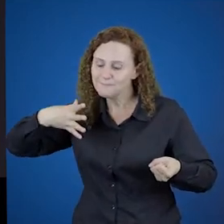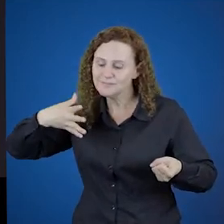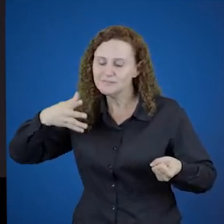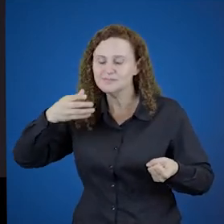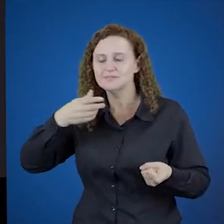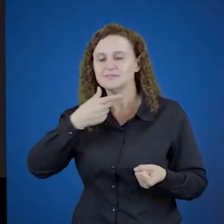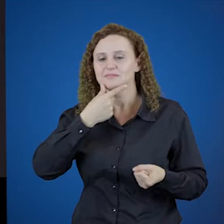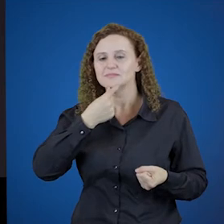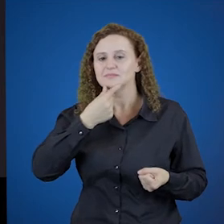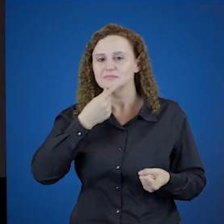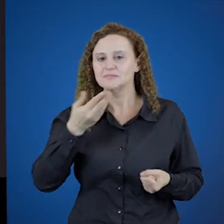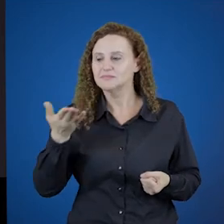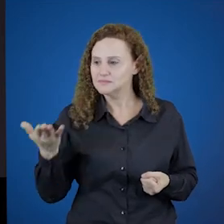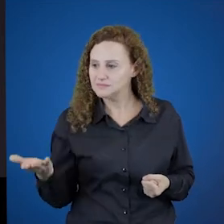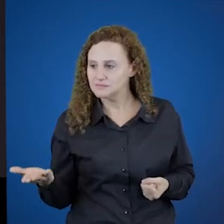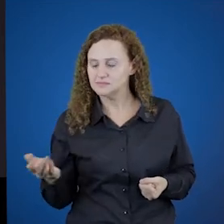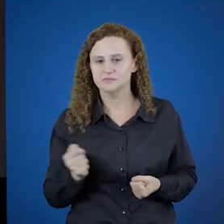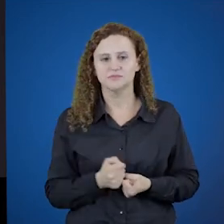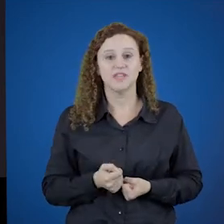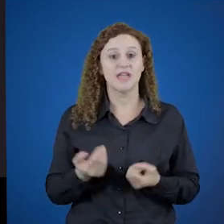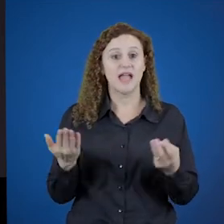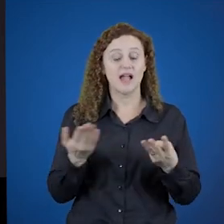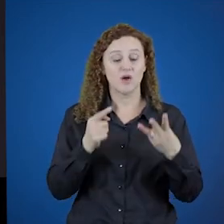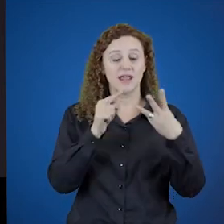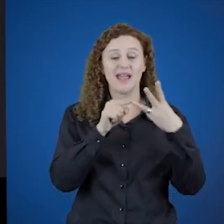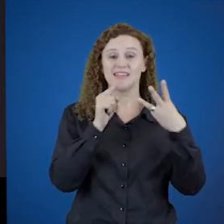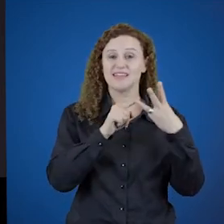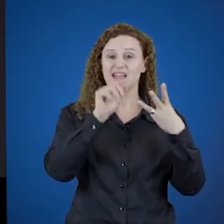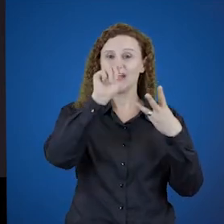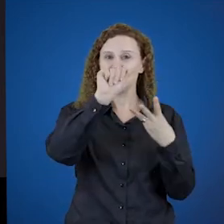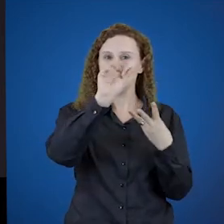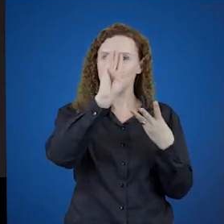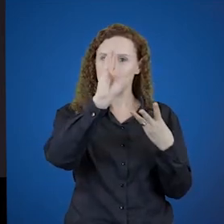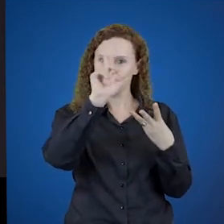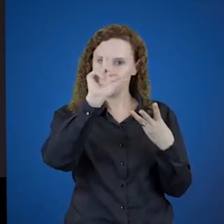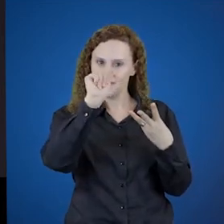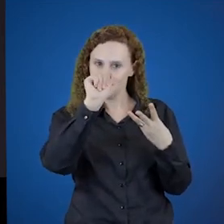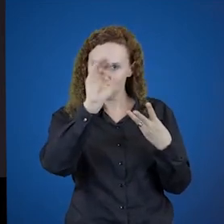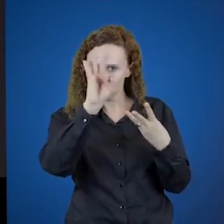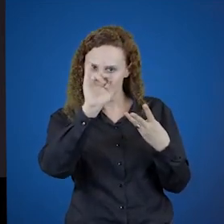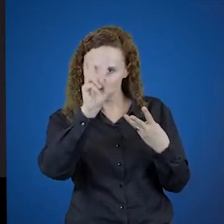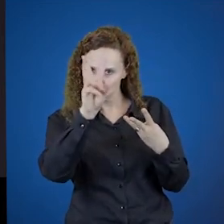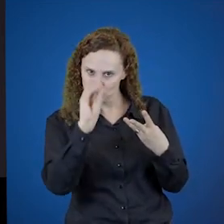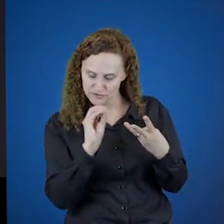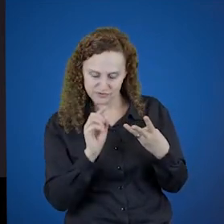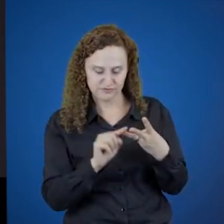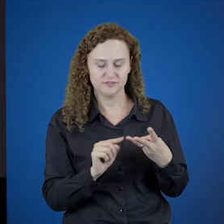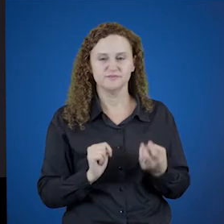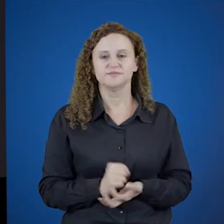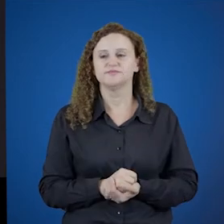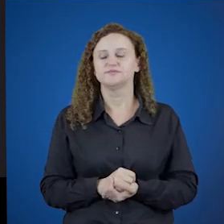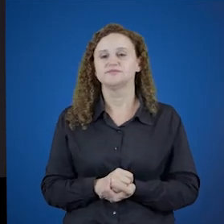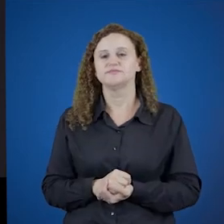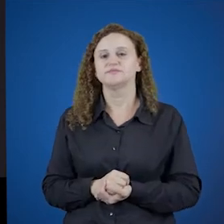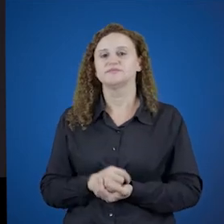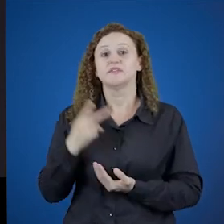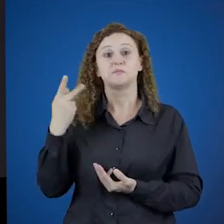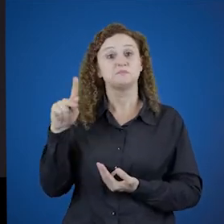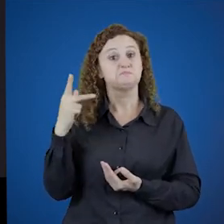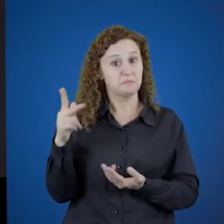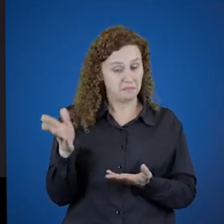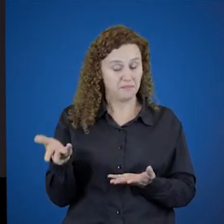é E no ablativo poeiro é no